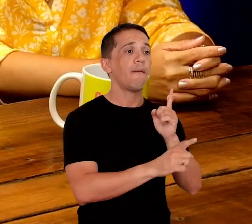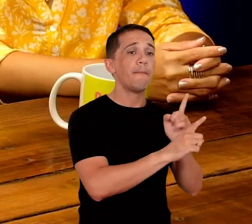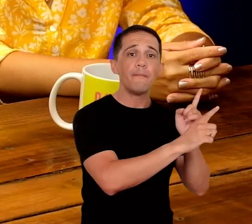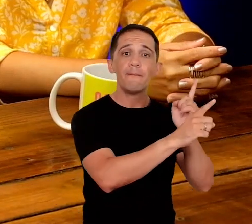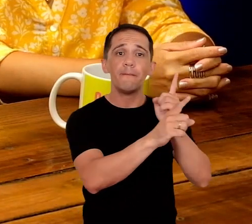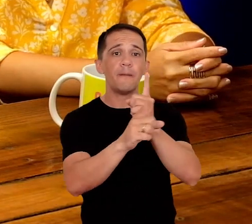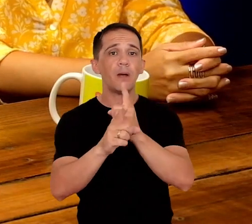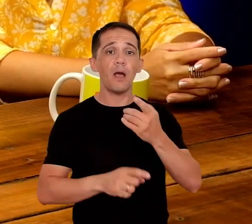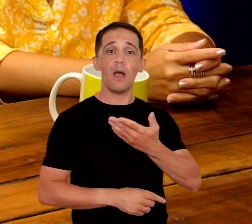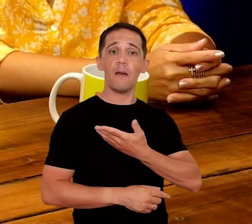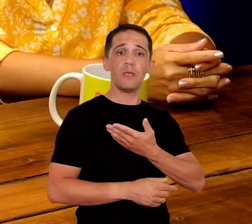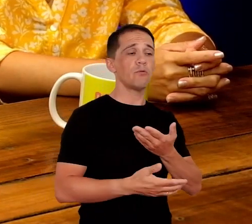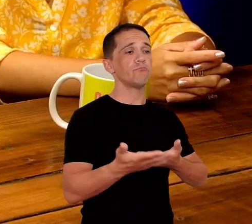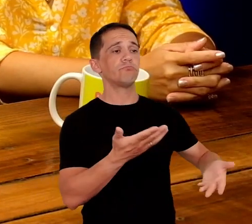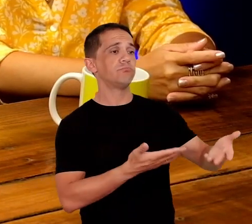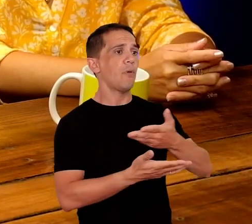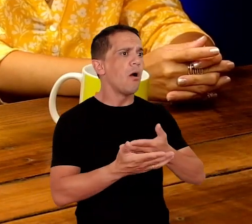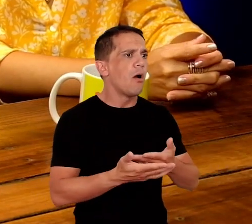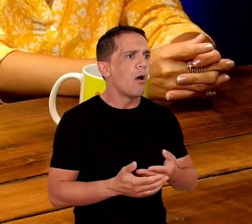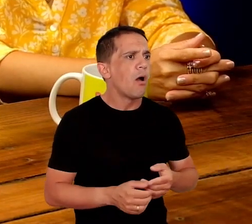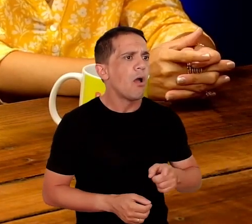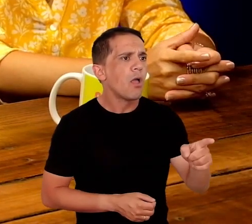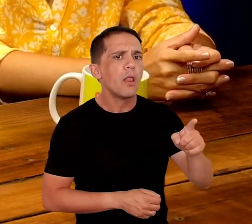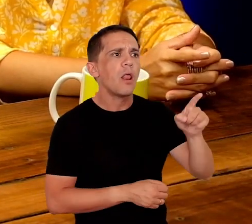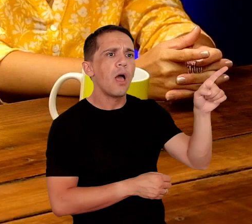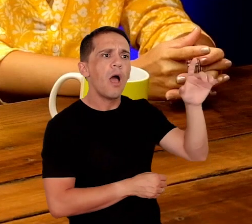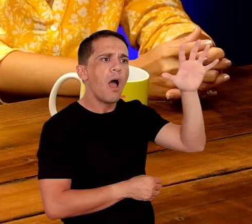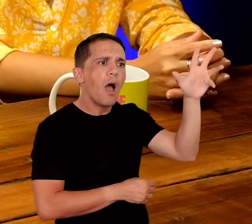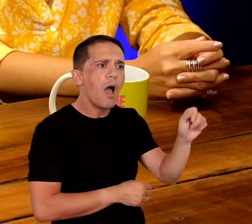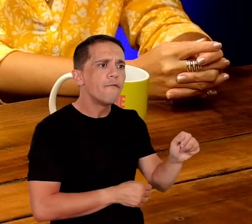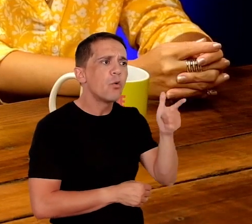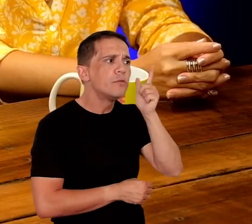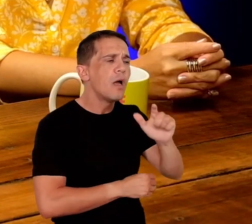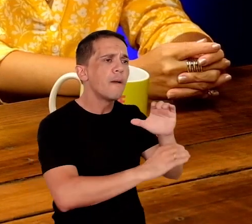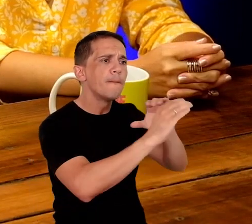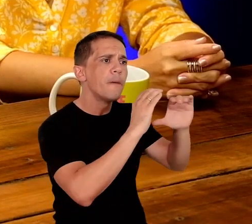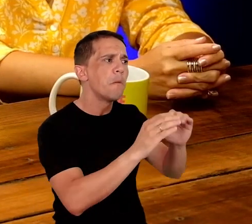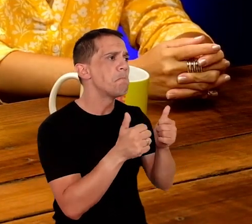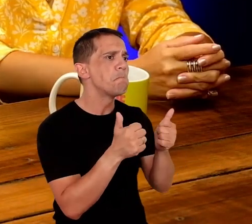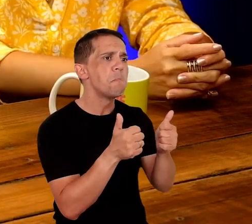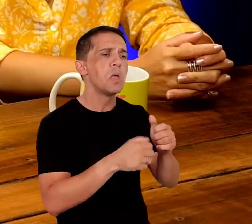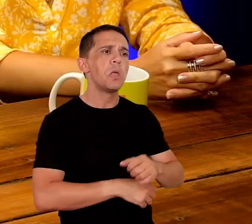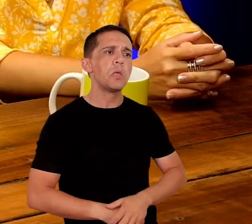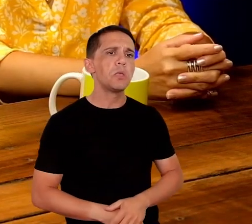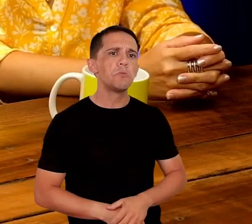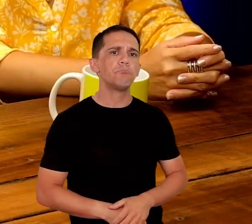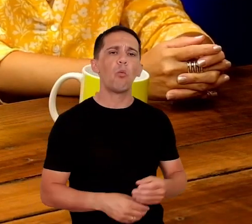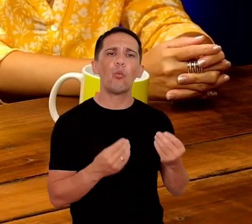E a gente encontrou vários amigos surdos daqui, da nossa região, conversando com surdos lá da África, lá da Ásia,